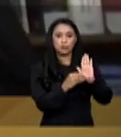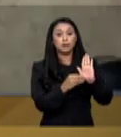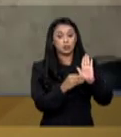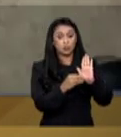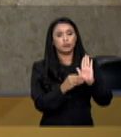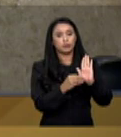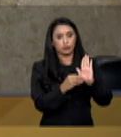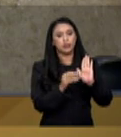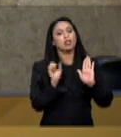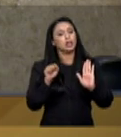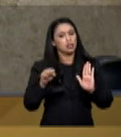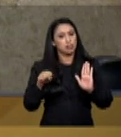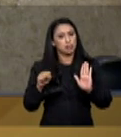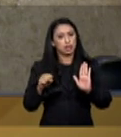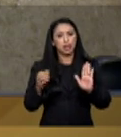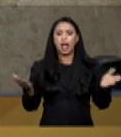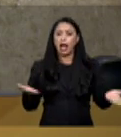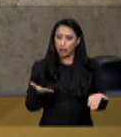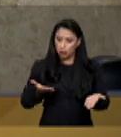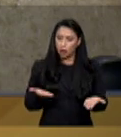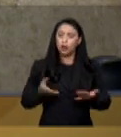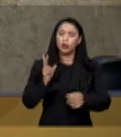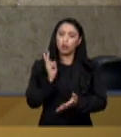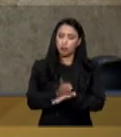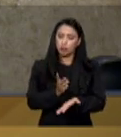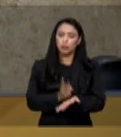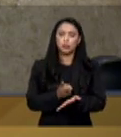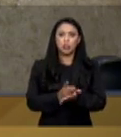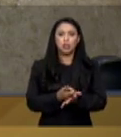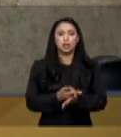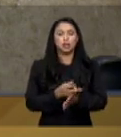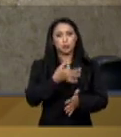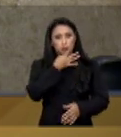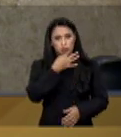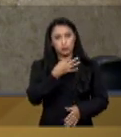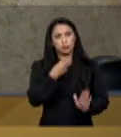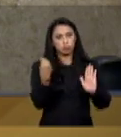gentileza. Eu vou consignar imediatamente essa sua